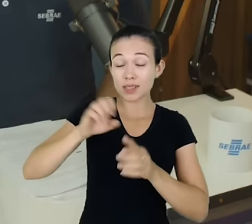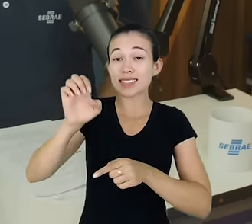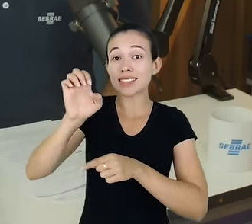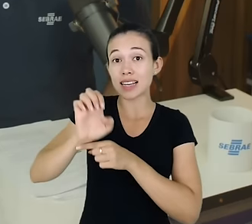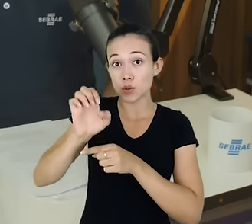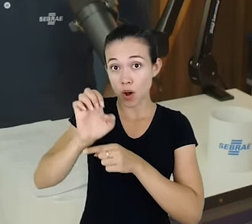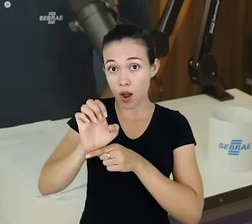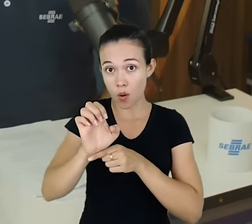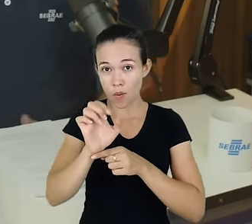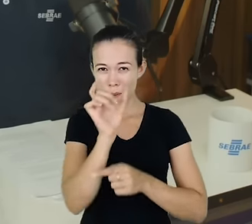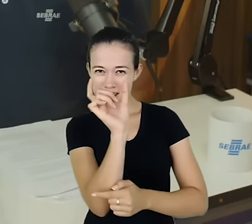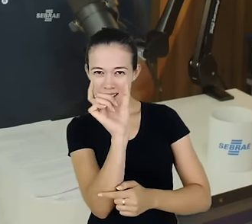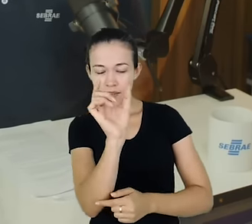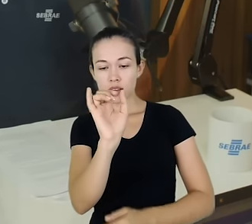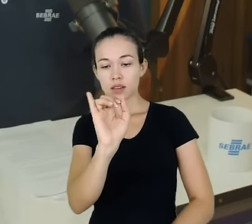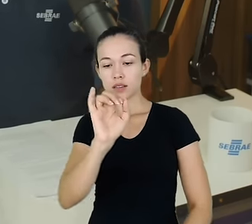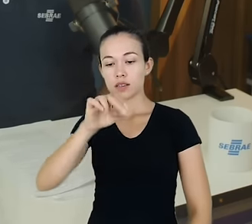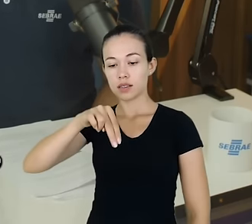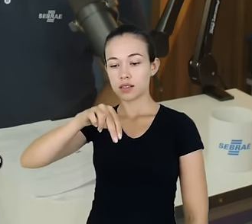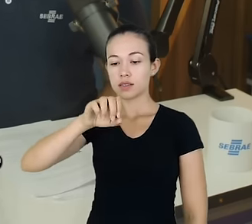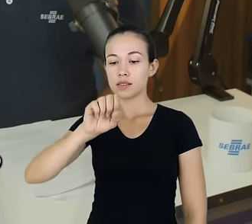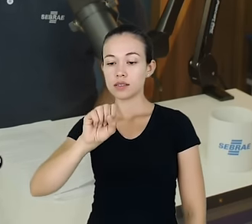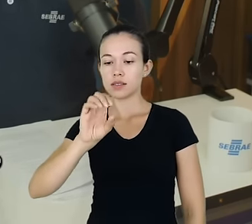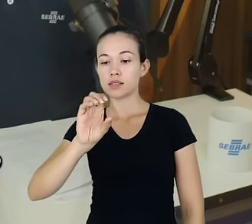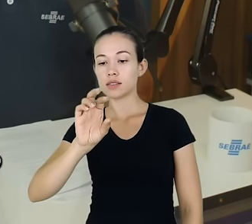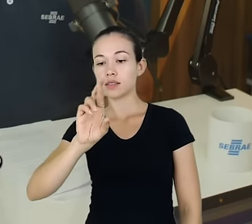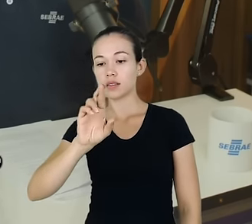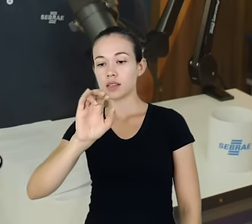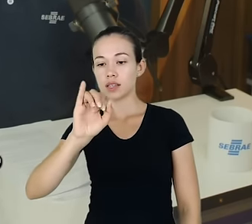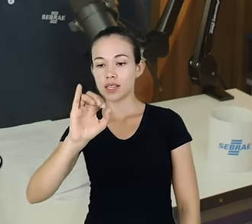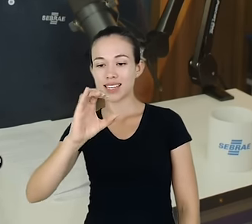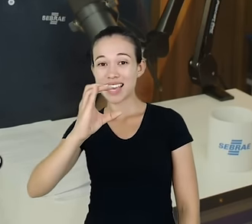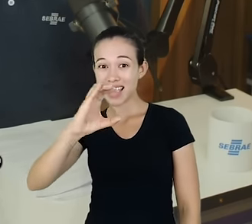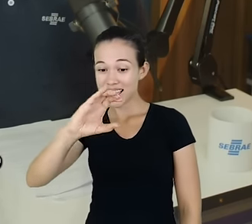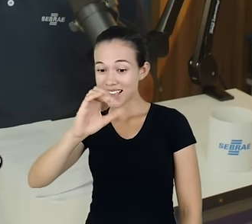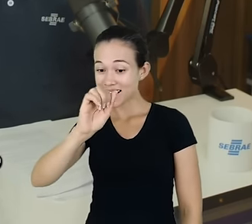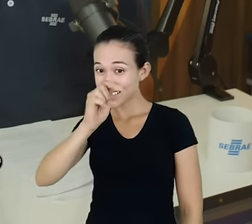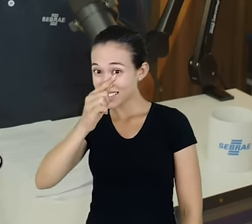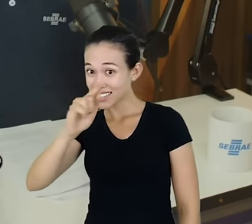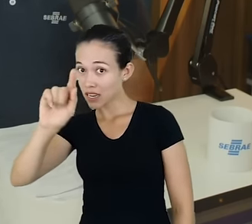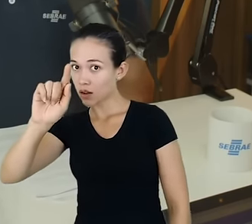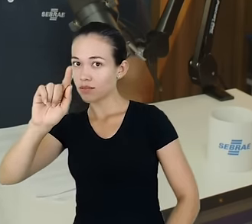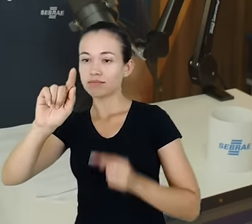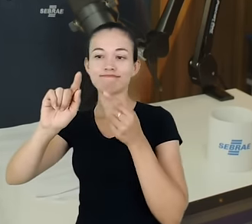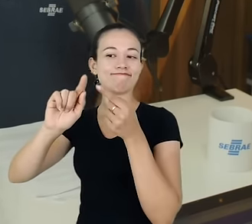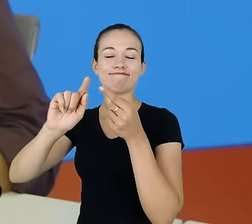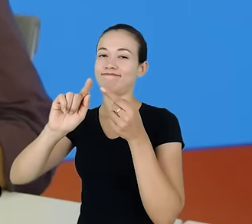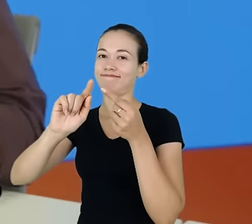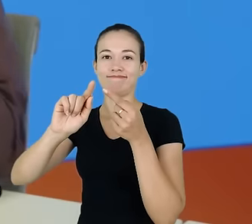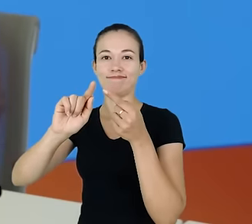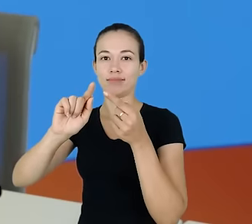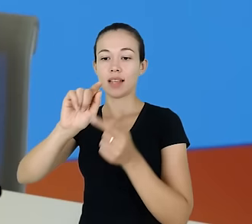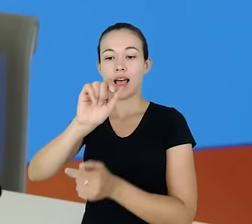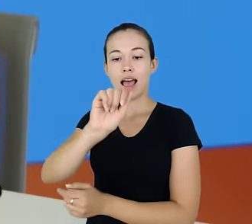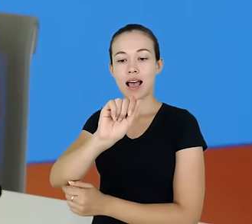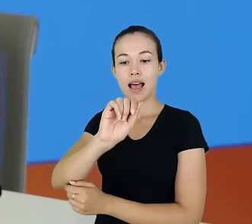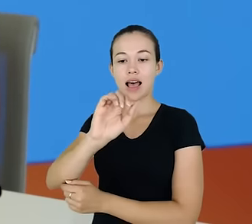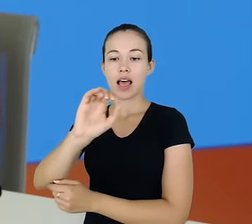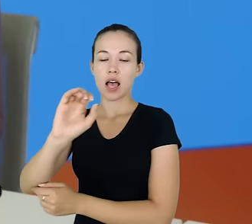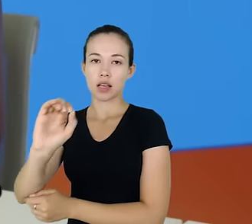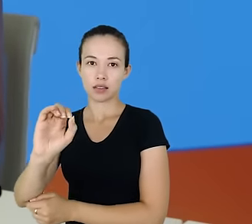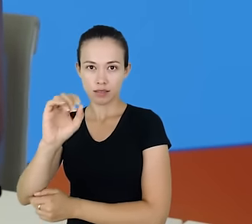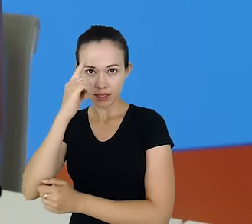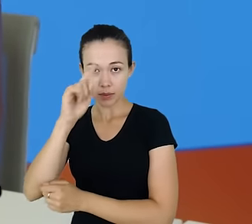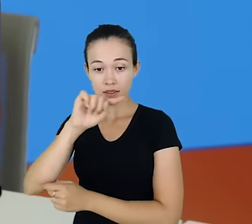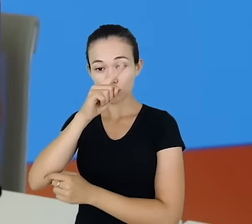osc pode falar que vocês não vão conseguir me Nat fiscal se tiver pontuação dentro da inscrição estadual É verdade e aí a gente só percebe